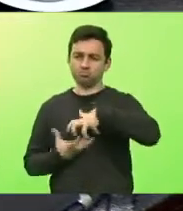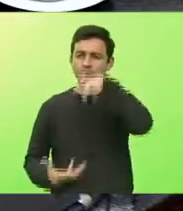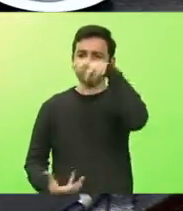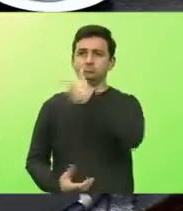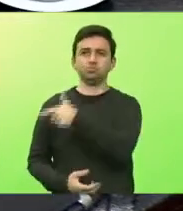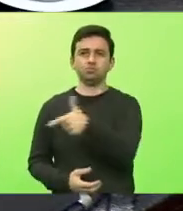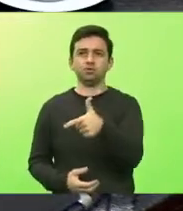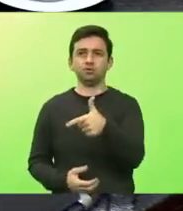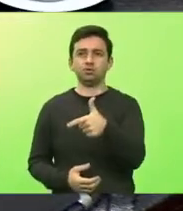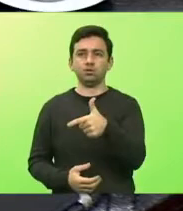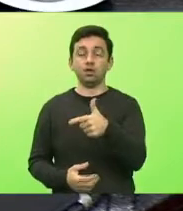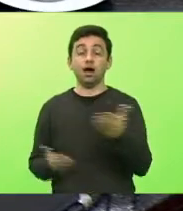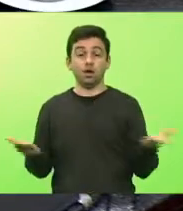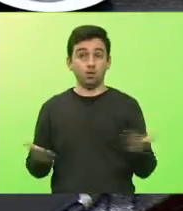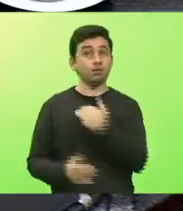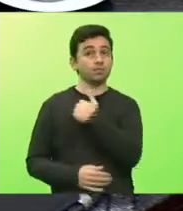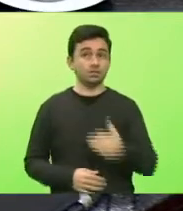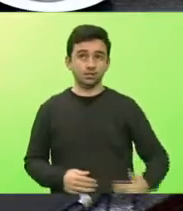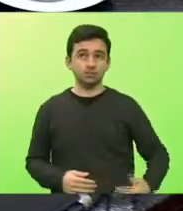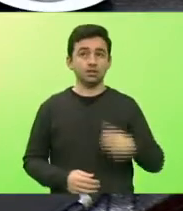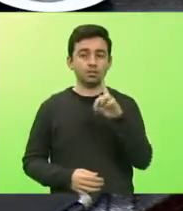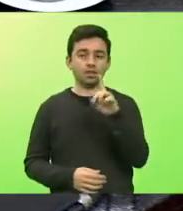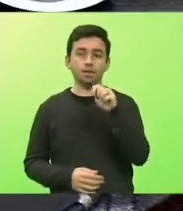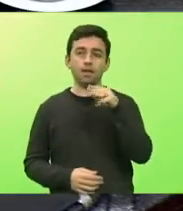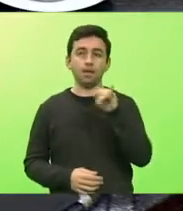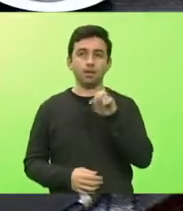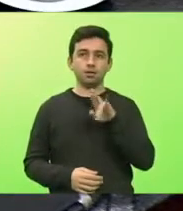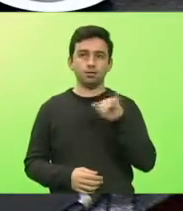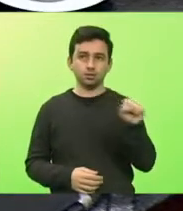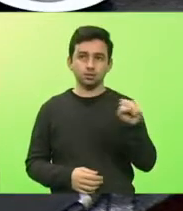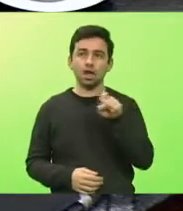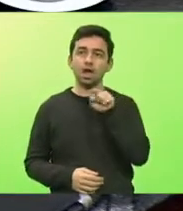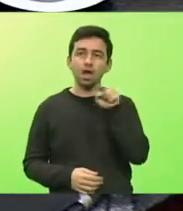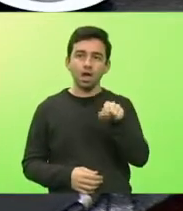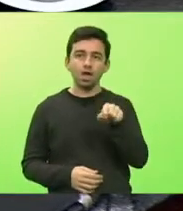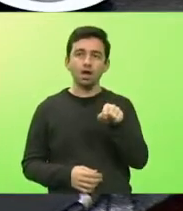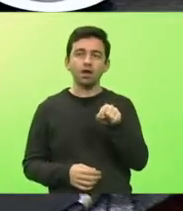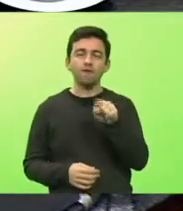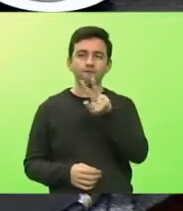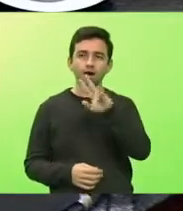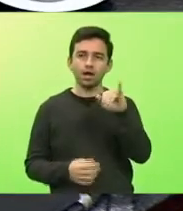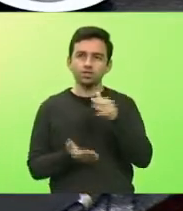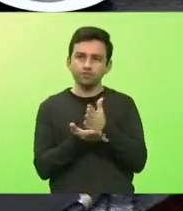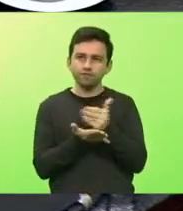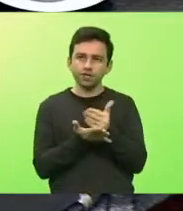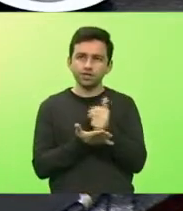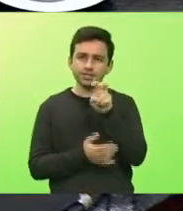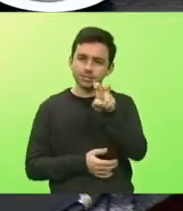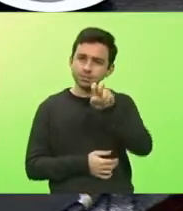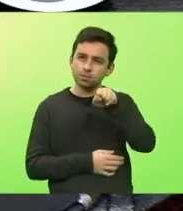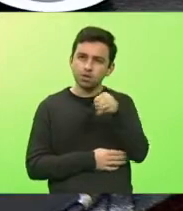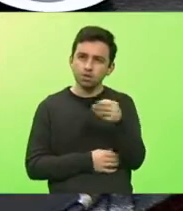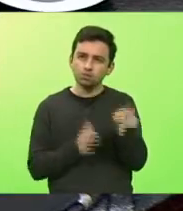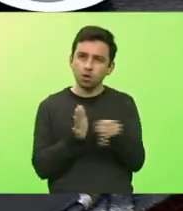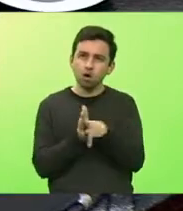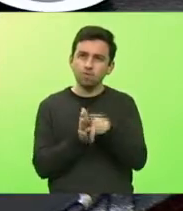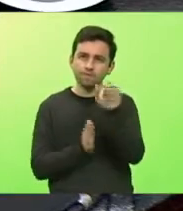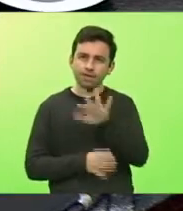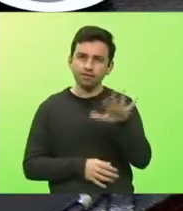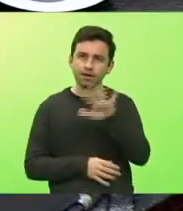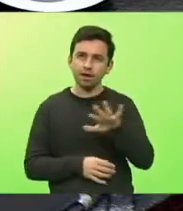Damares anunciou, então, nessa estada em Criciúma, que vai dividir 5 milhões do recurso federal entre